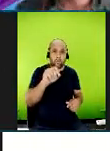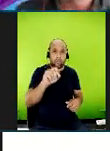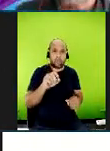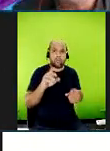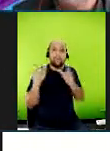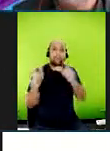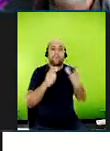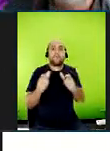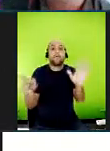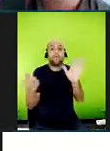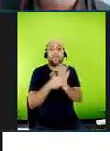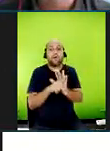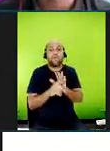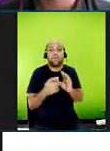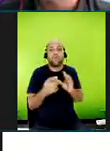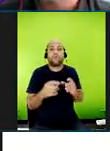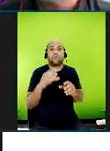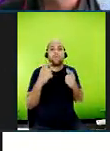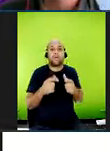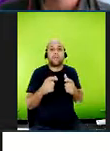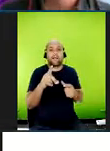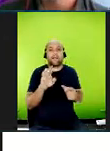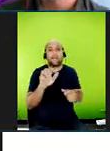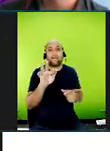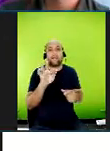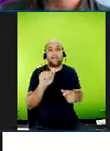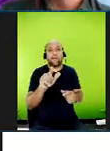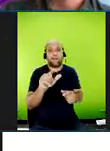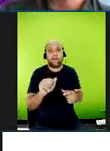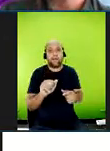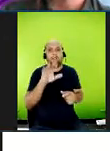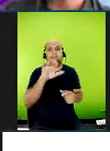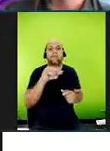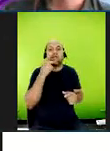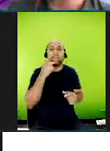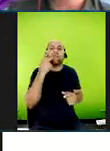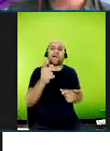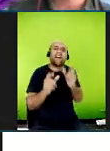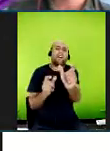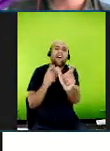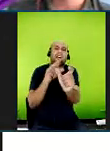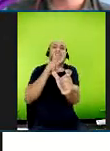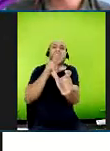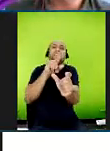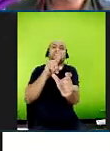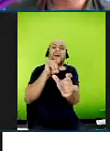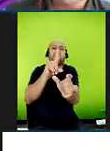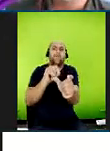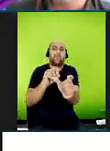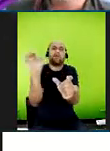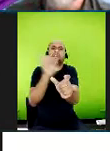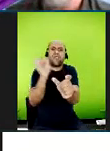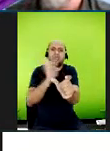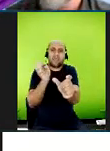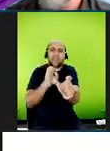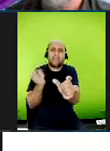estão em lugar de fala para comungar do que essa chamada de negão de né de uma mulher fala pelos cotovelos estão